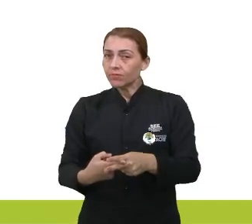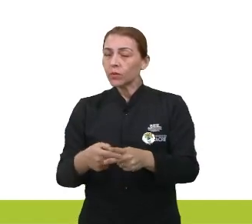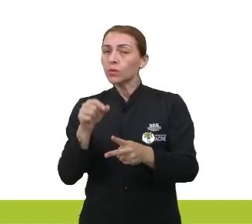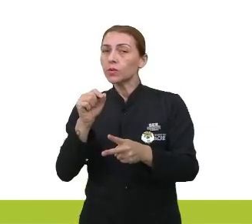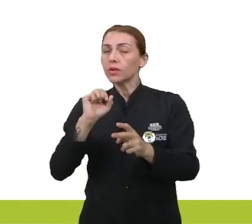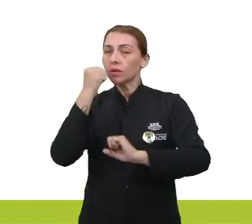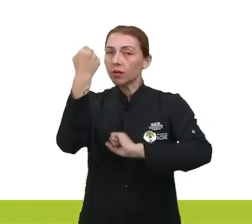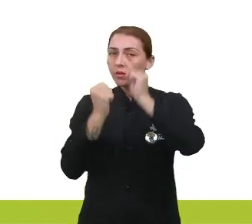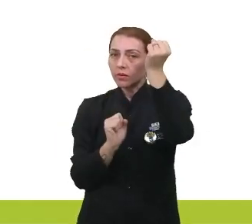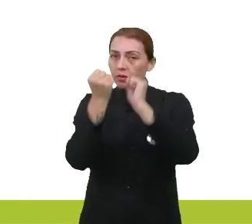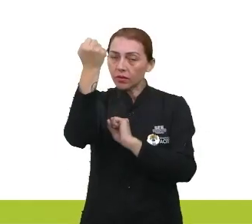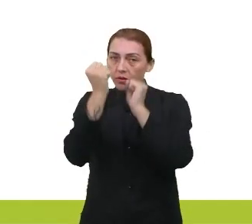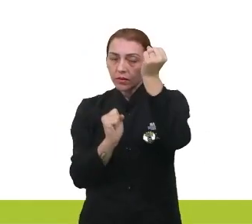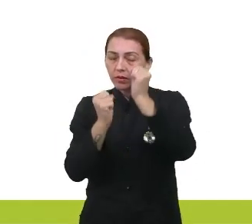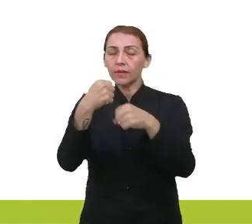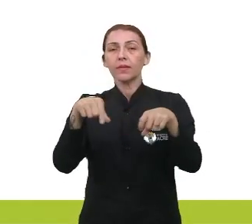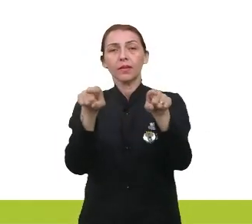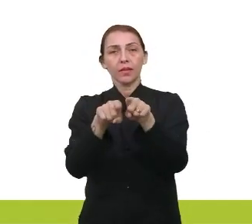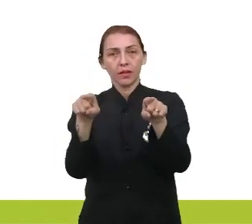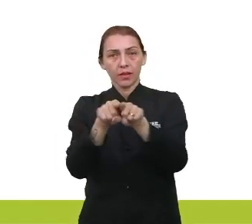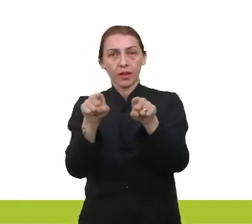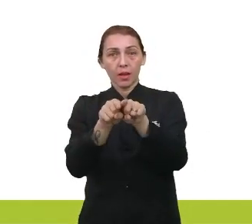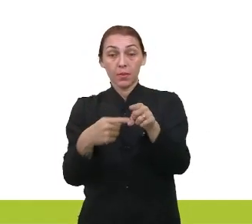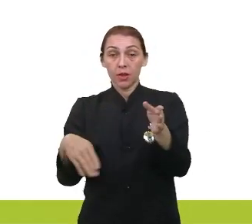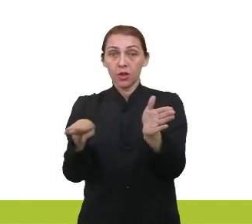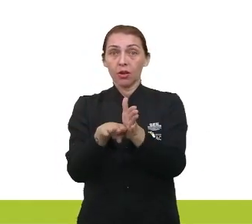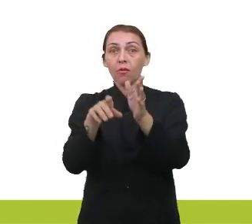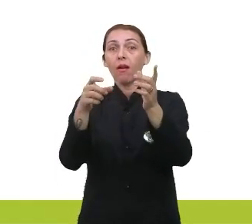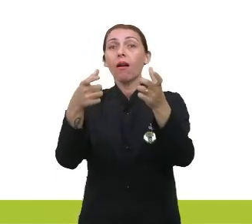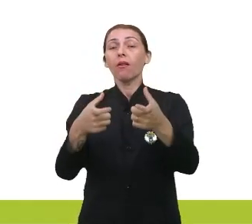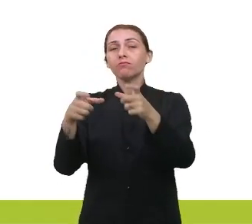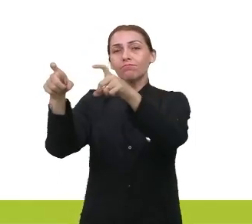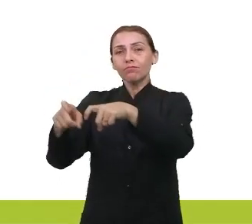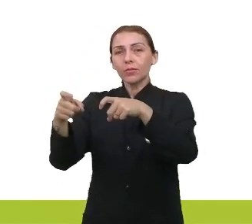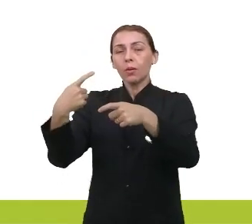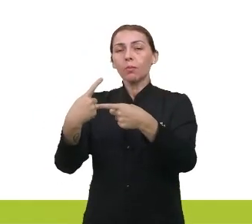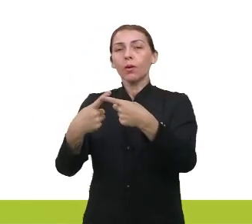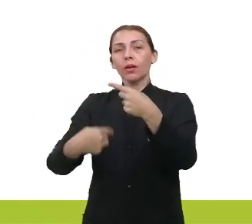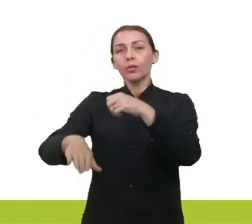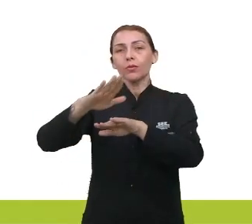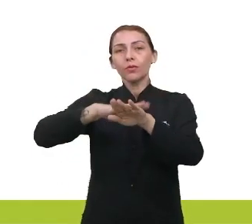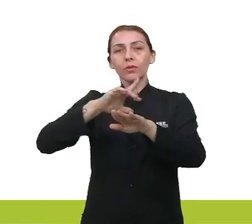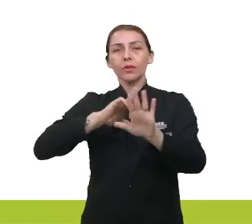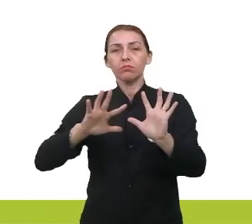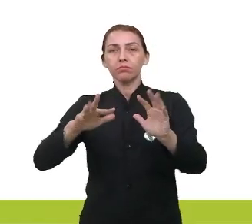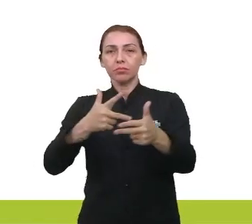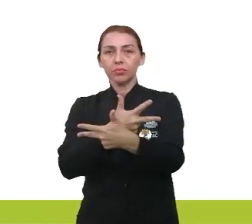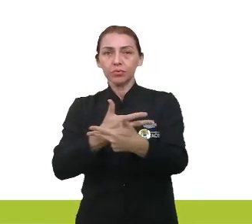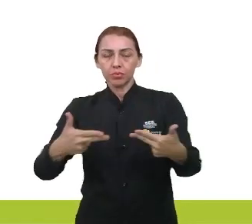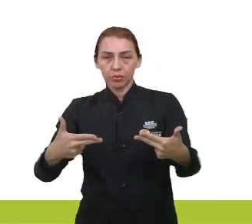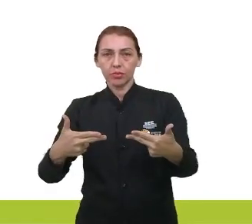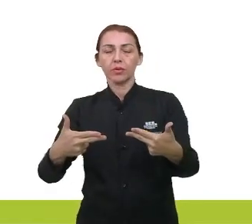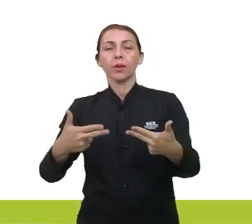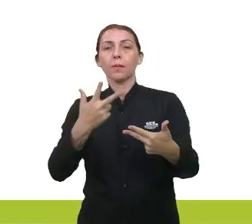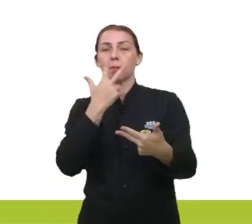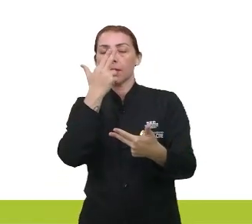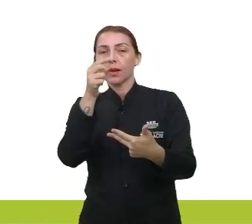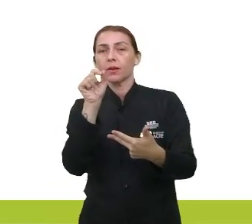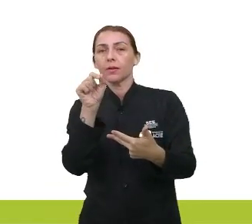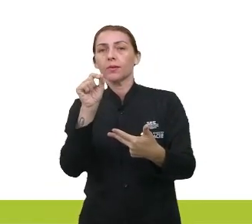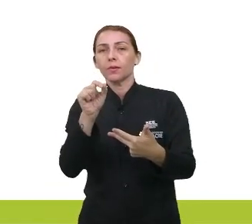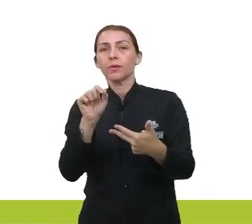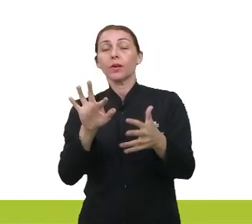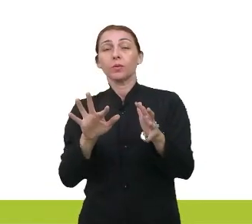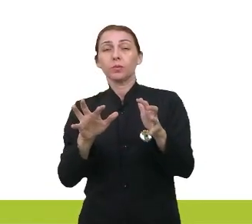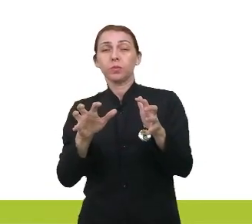a industrialização também chegou no campo. Por quê? Porque ao fundo da imagem tem a máquina. Tem uma máquina que parece aí um